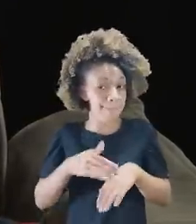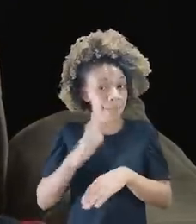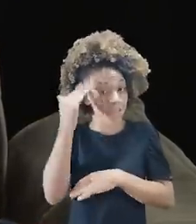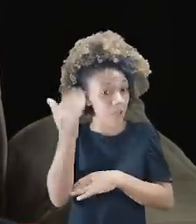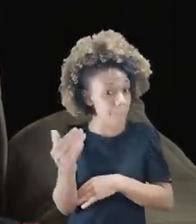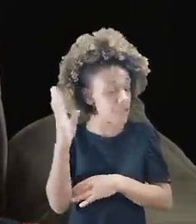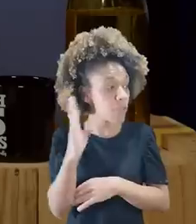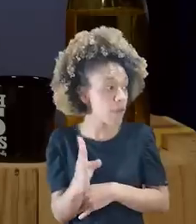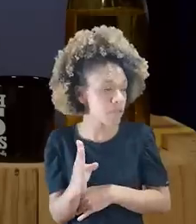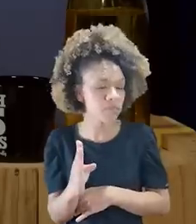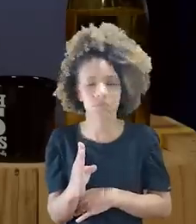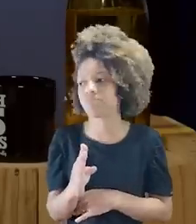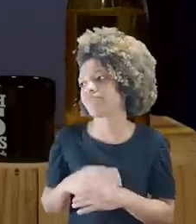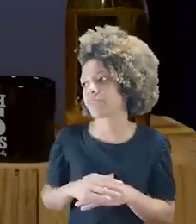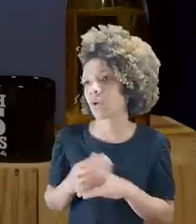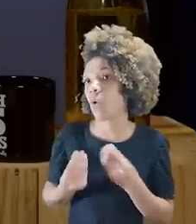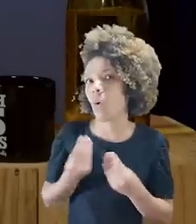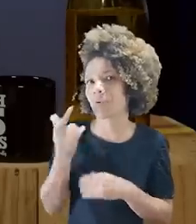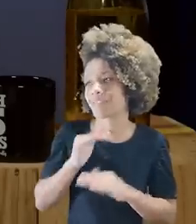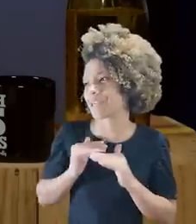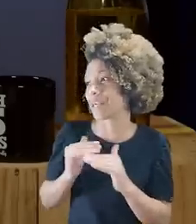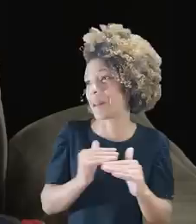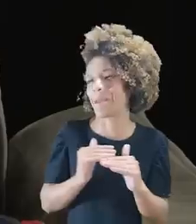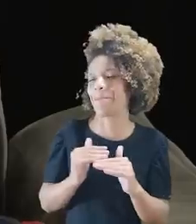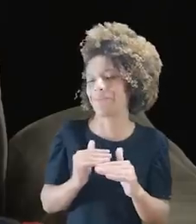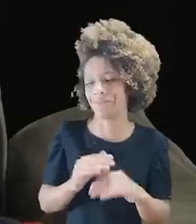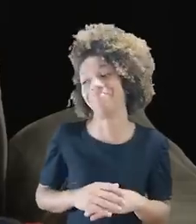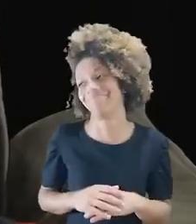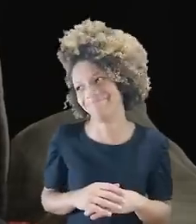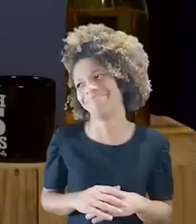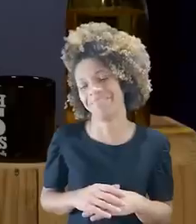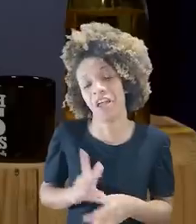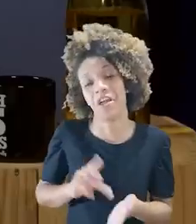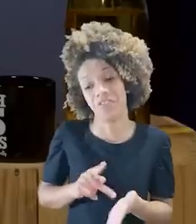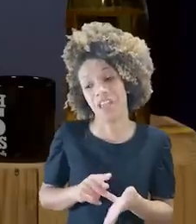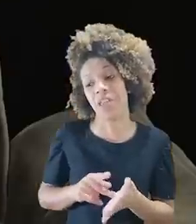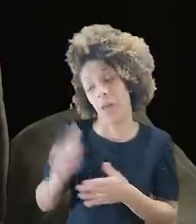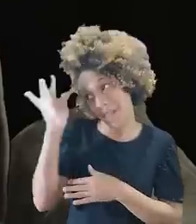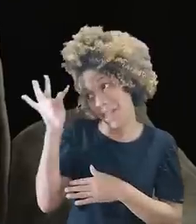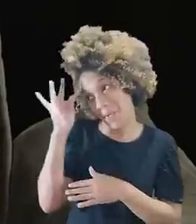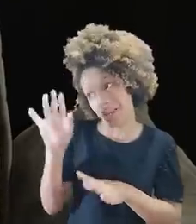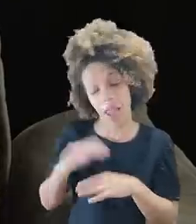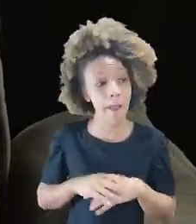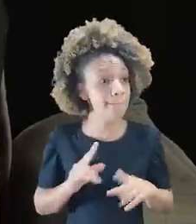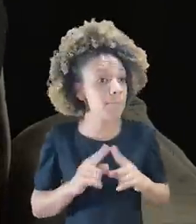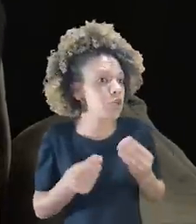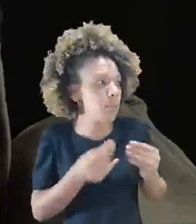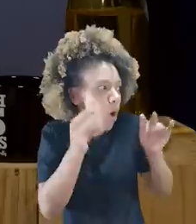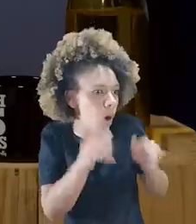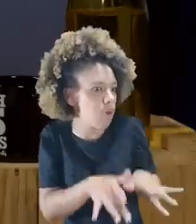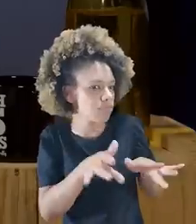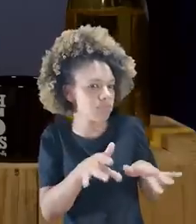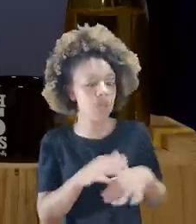famosa do Brasil consegue est equilibrada cons E como que consegue Lar ou como é que consegue largar